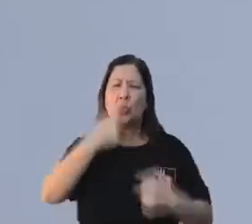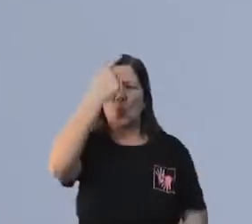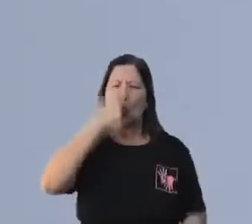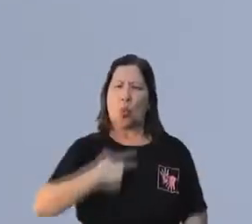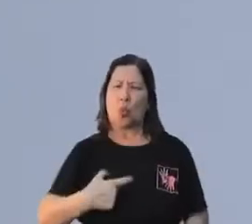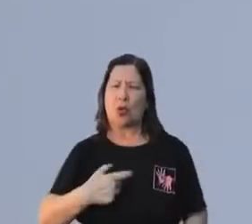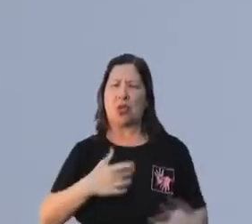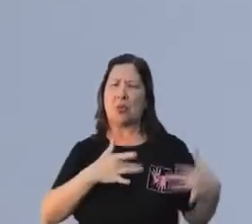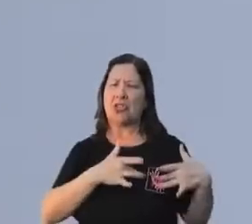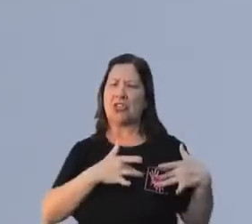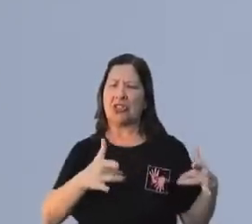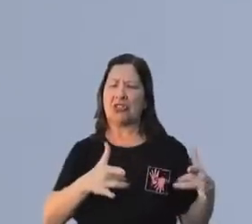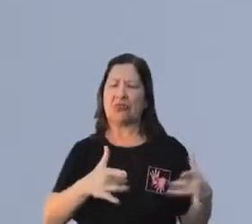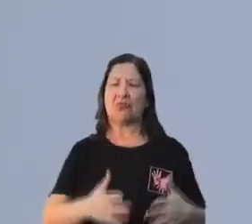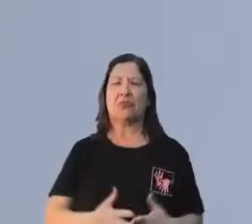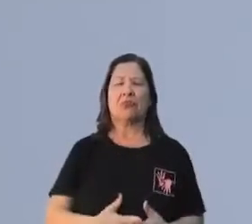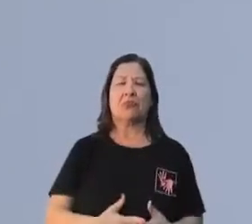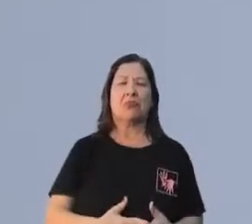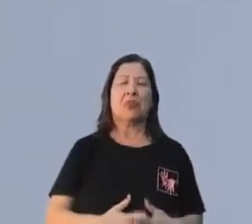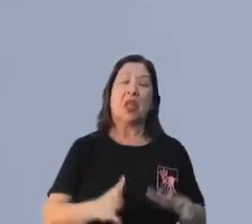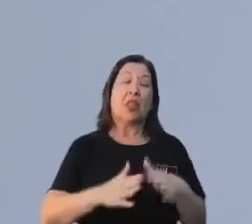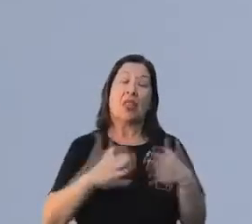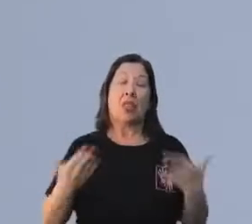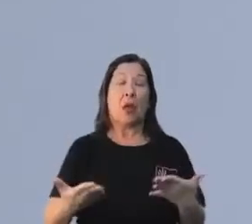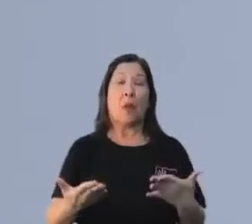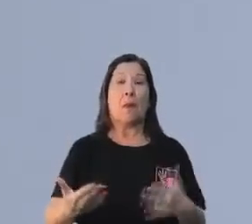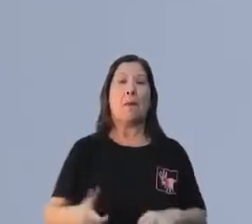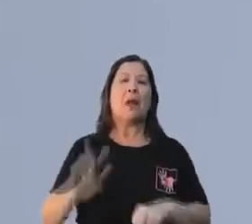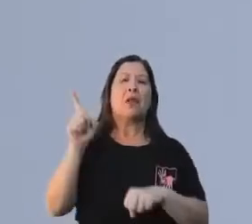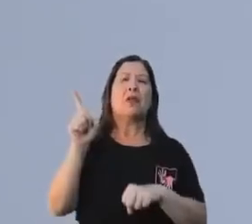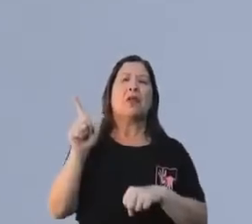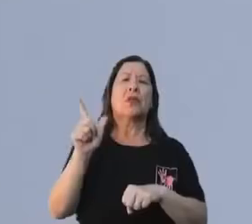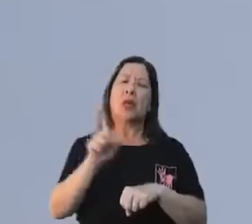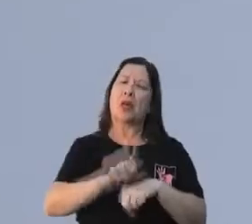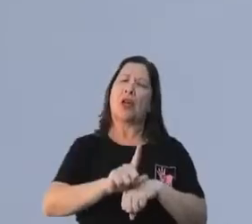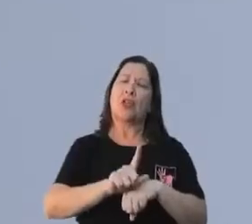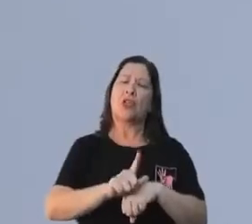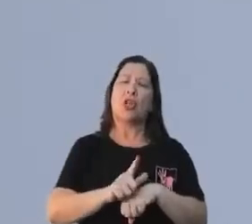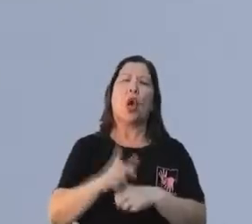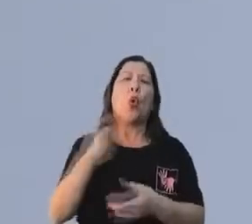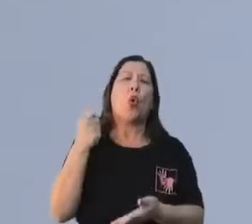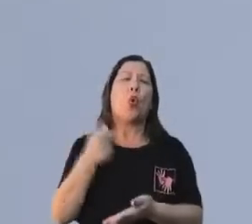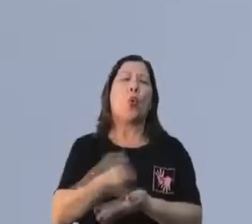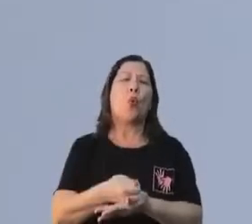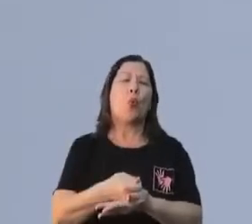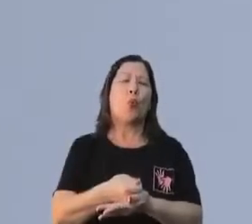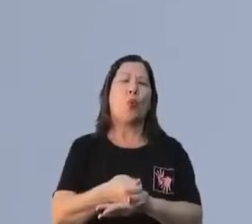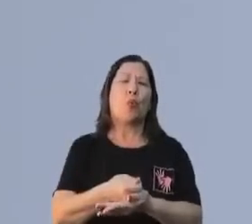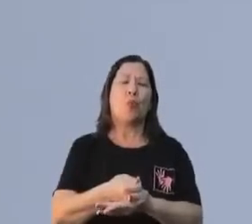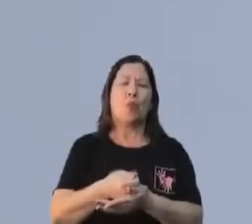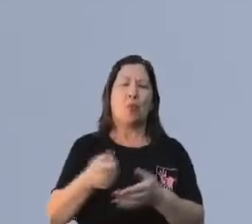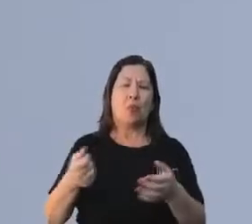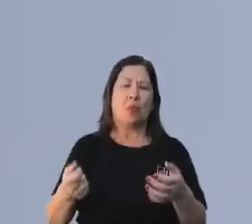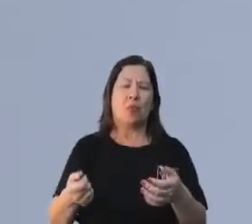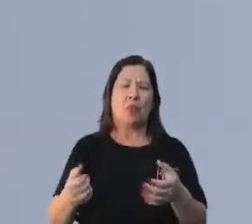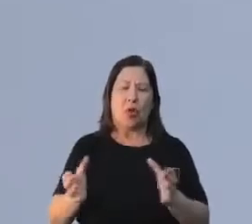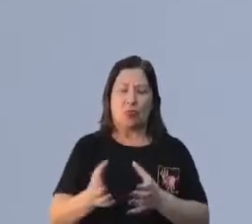coisa, passe numa loja, compre um jarro de vidro transparente.